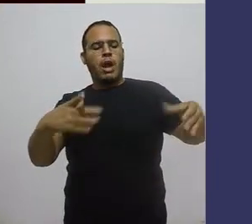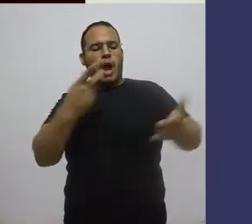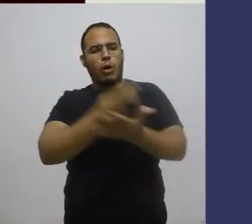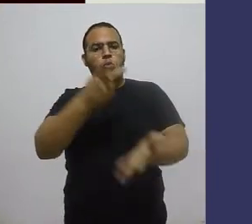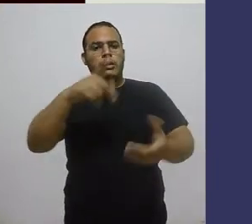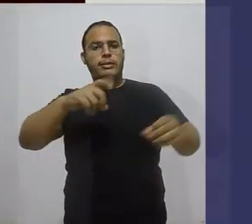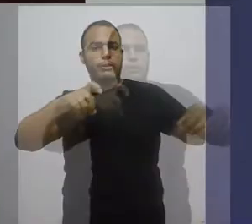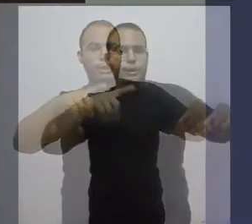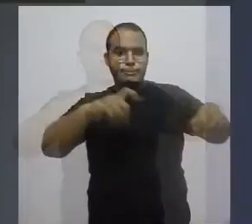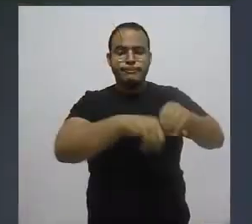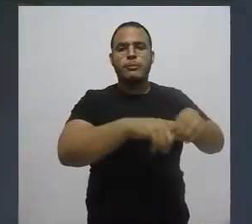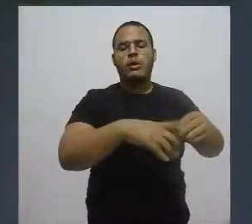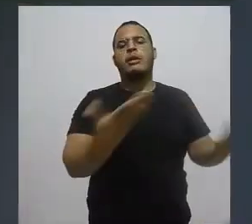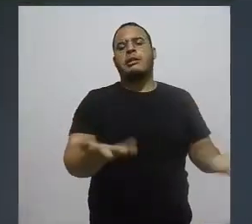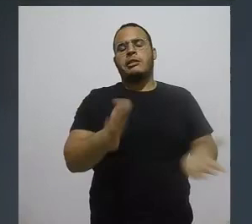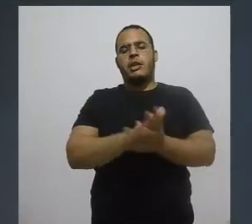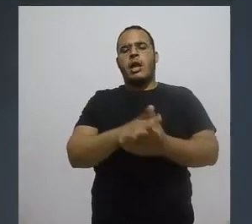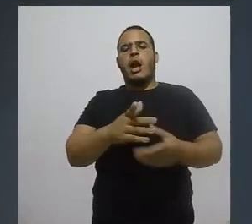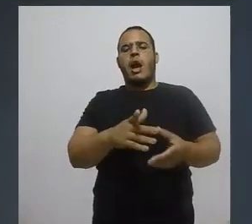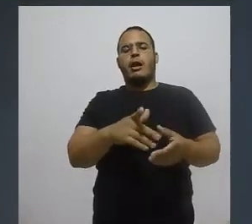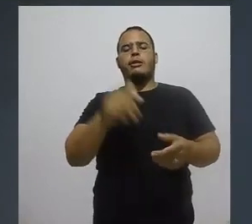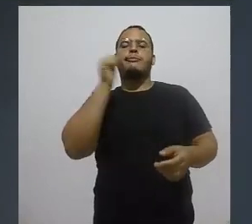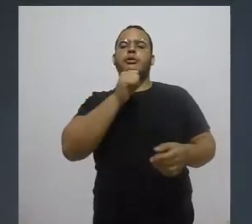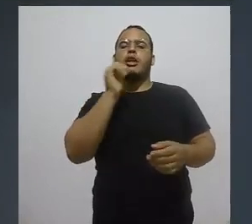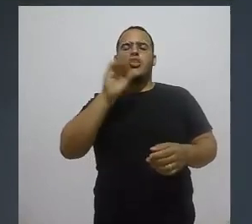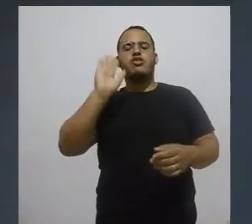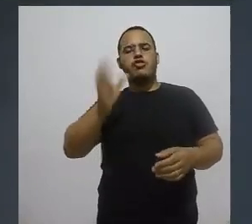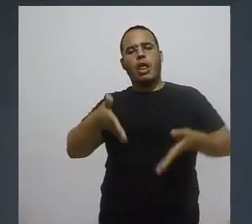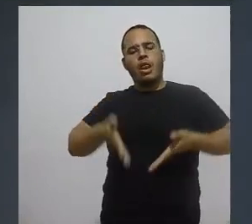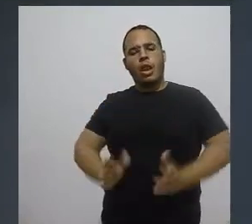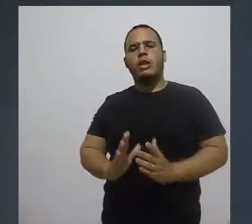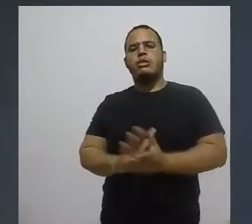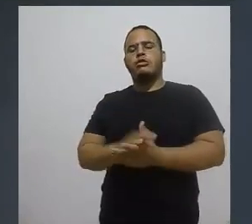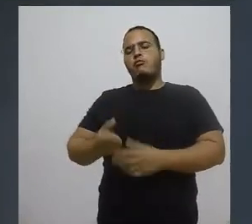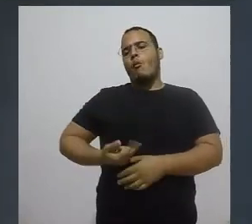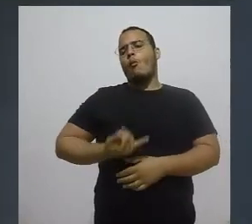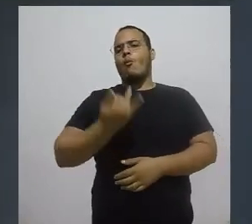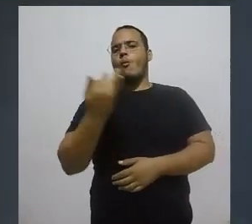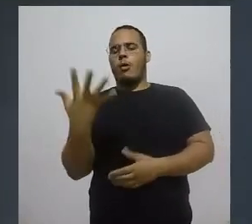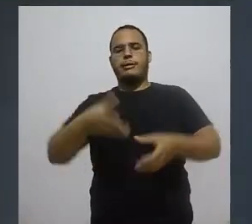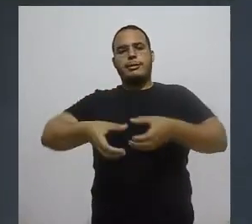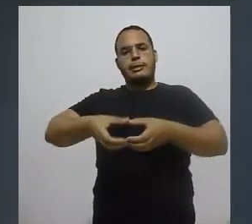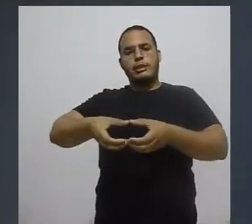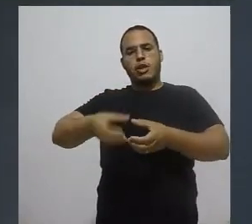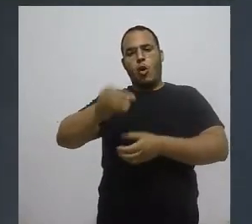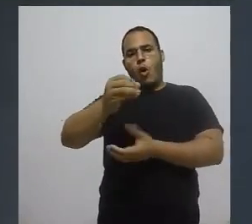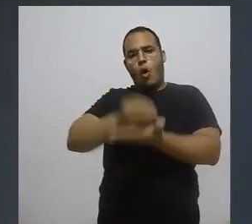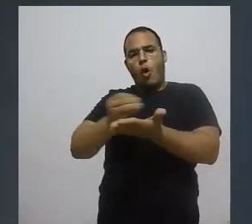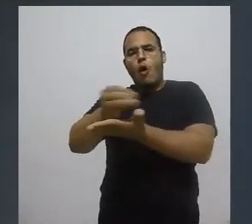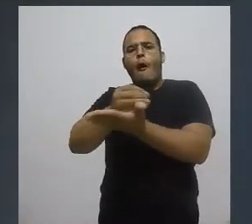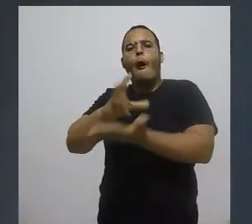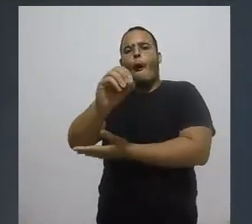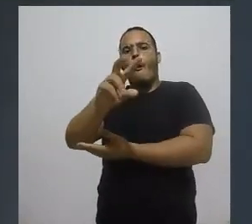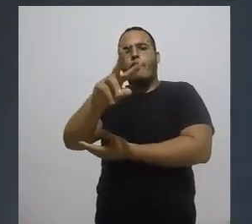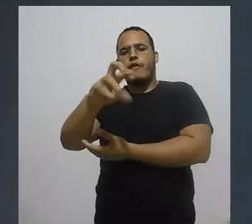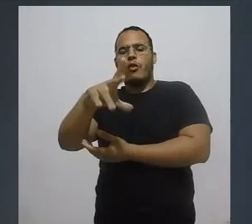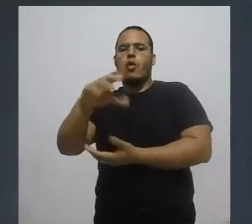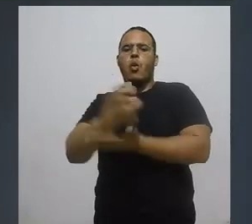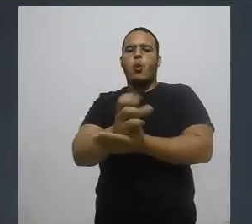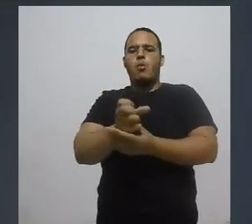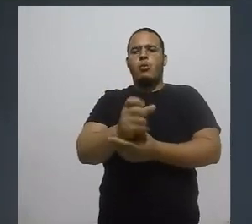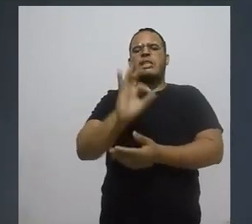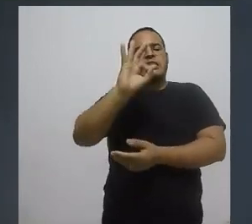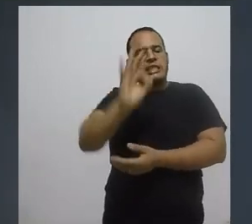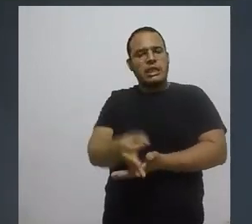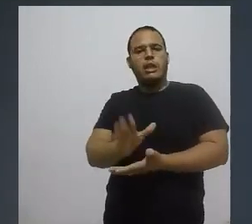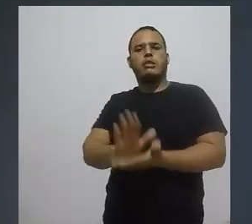mulheres elas nascem com a quantidade de óvulos determinada. Então eles não são produzidos ao longo da vida, a gente já nasce com eles e eles